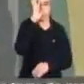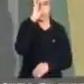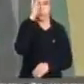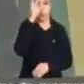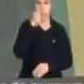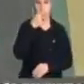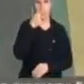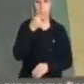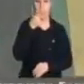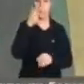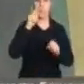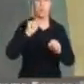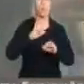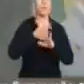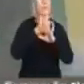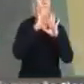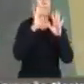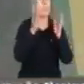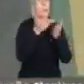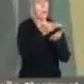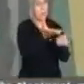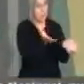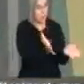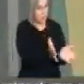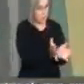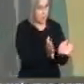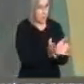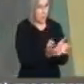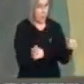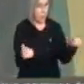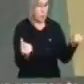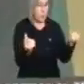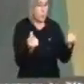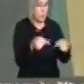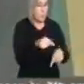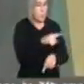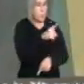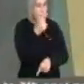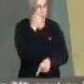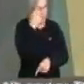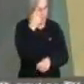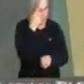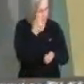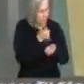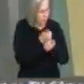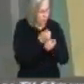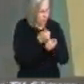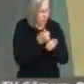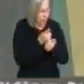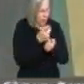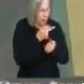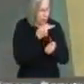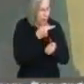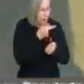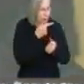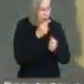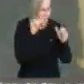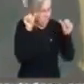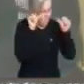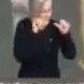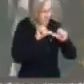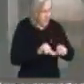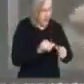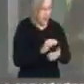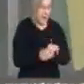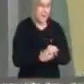deixar claro para a oposição que pensa pequeno, que pensa rasteiro, que pensa que quanto pior, melhor para eles, não